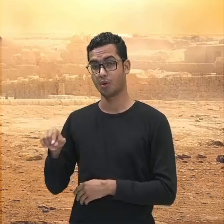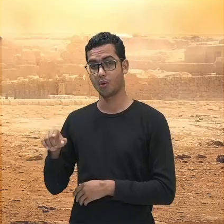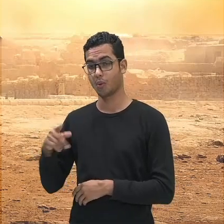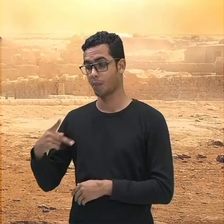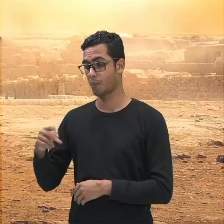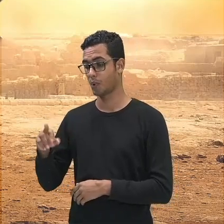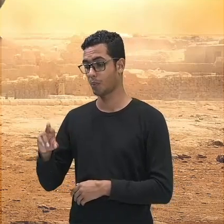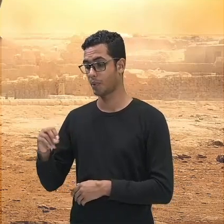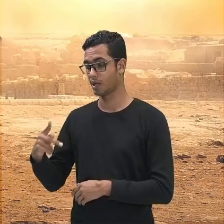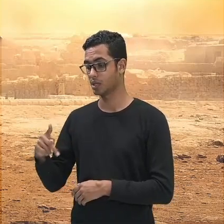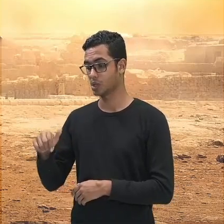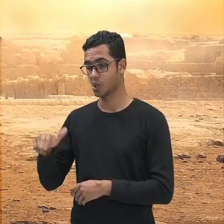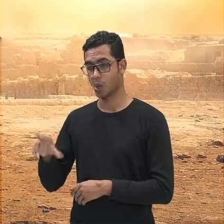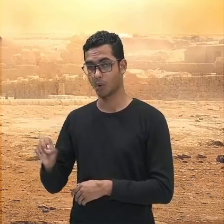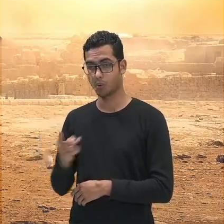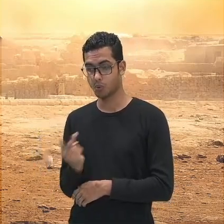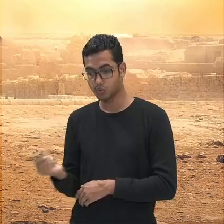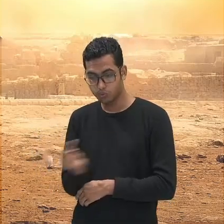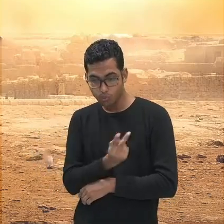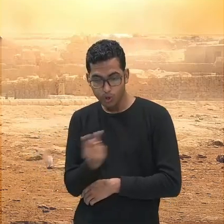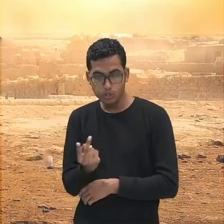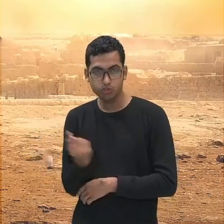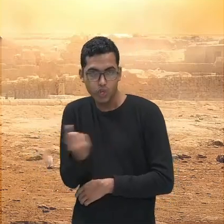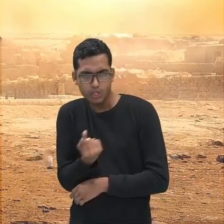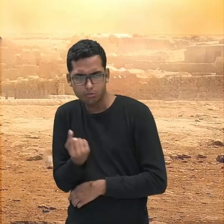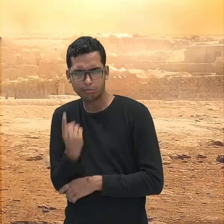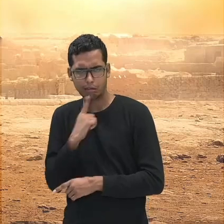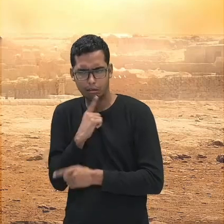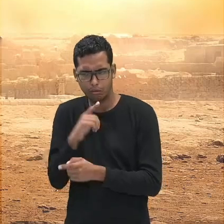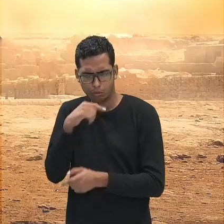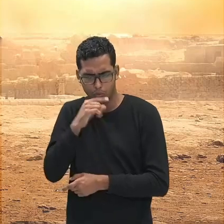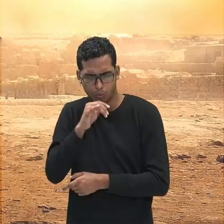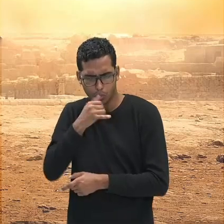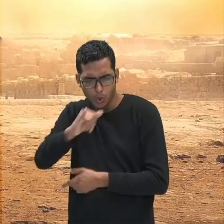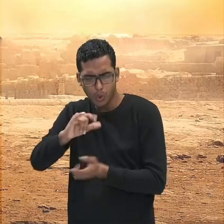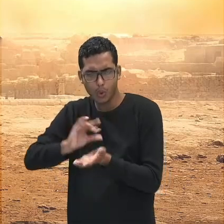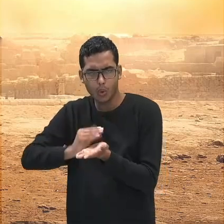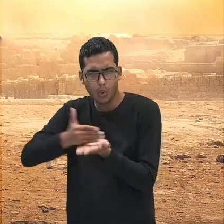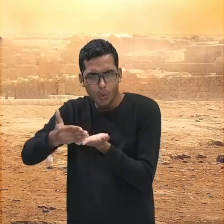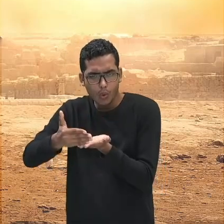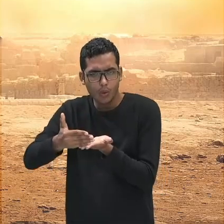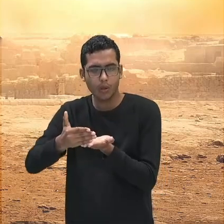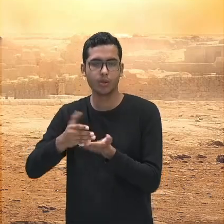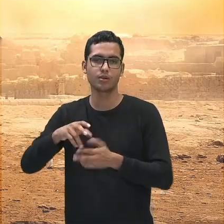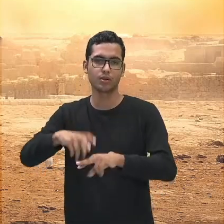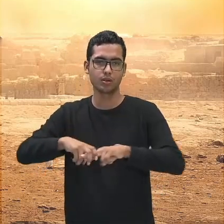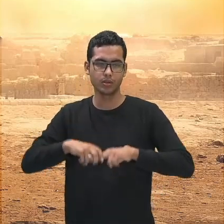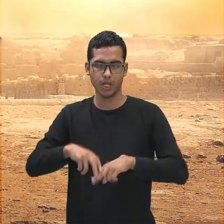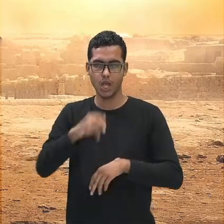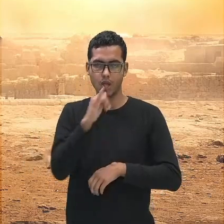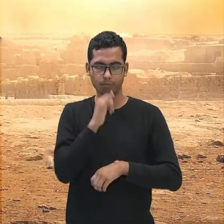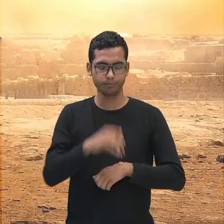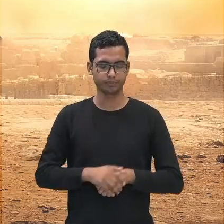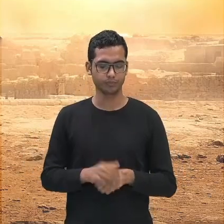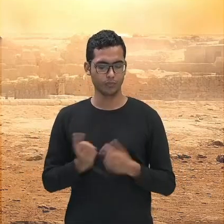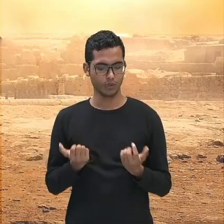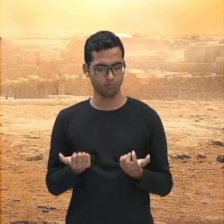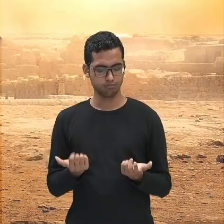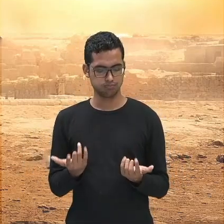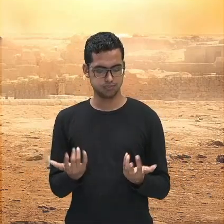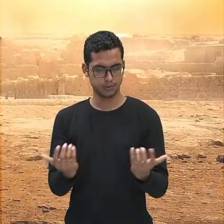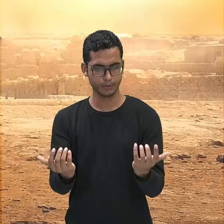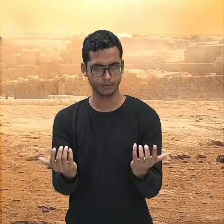Eles não têm. E é por isso que quando a gente abre a válvula de um